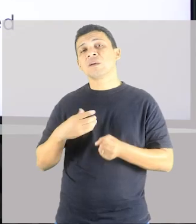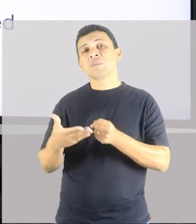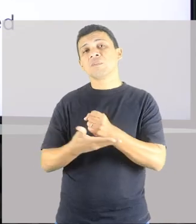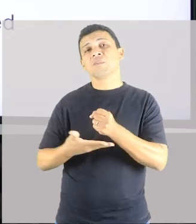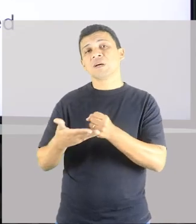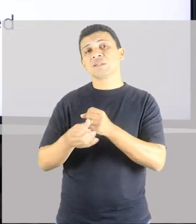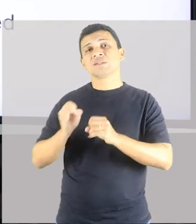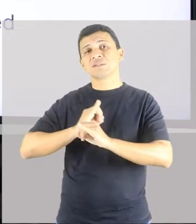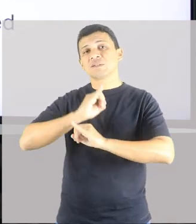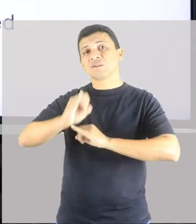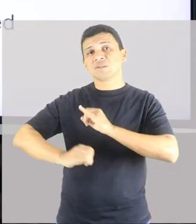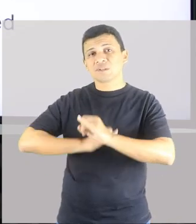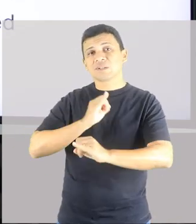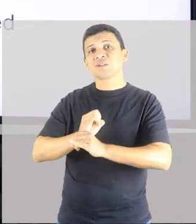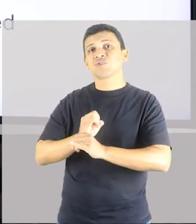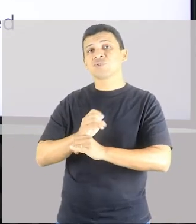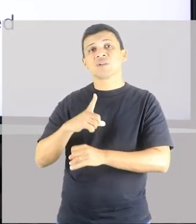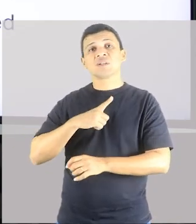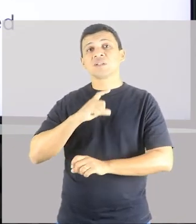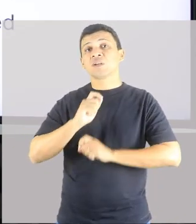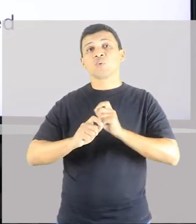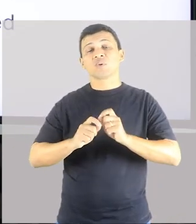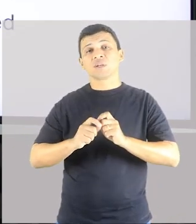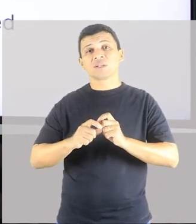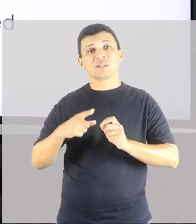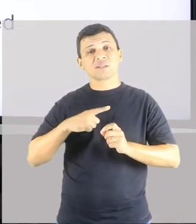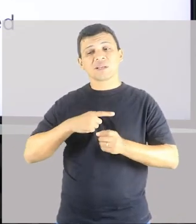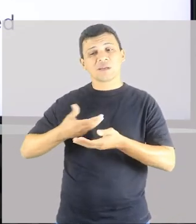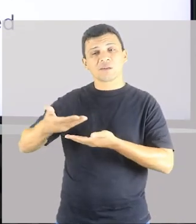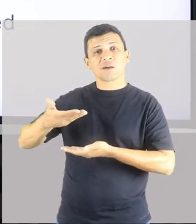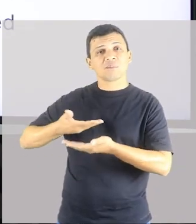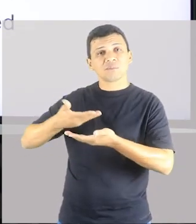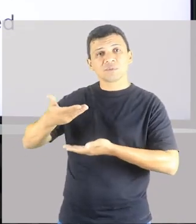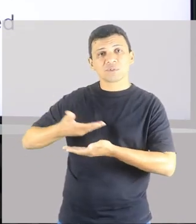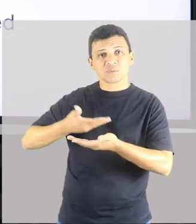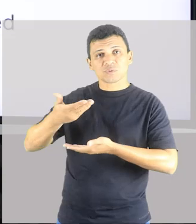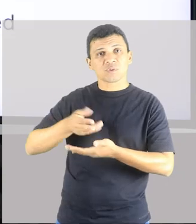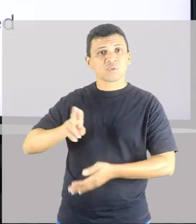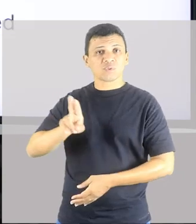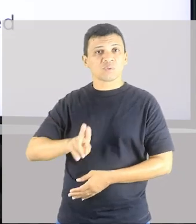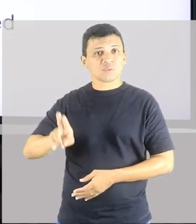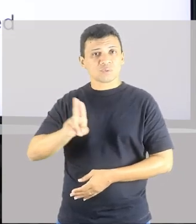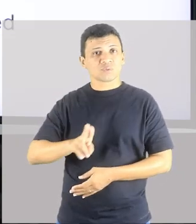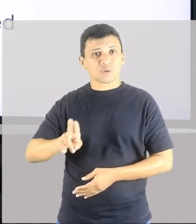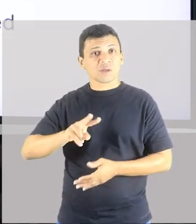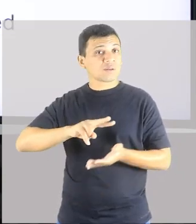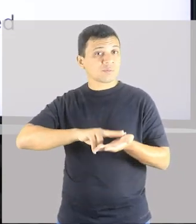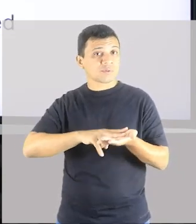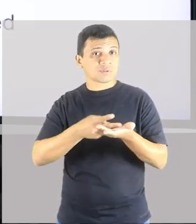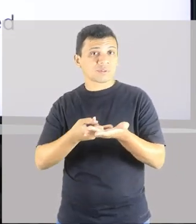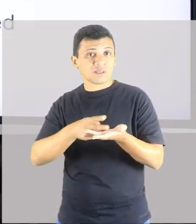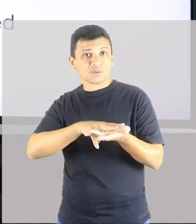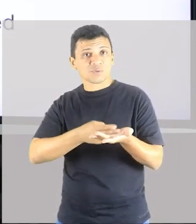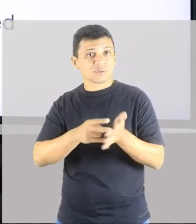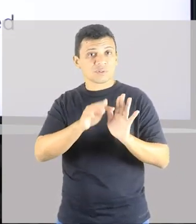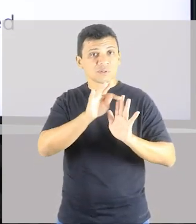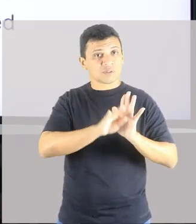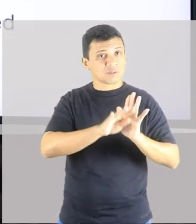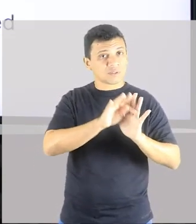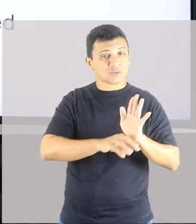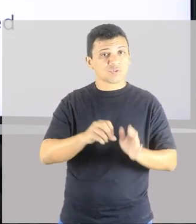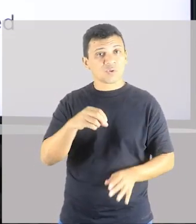na internet, que vai te oferecer aplicações ou oferecer aplicações para usuários traduzirem textos